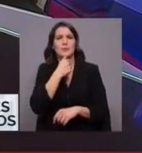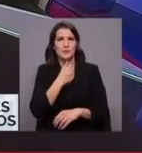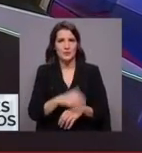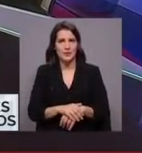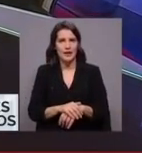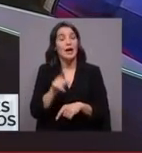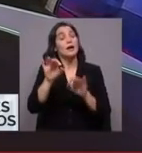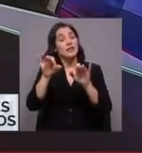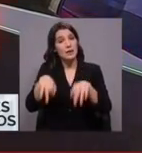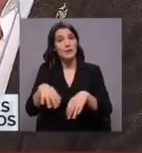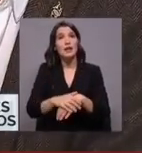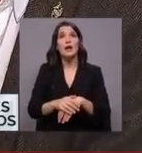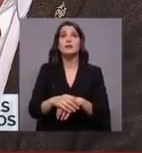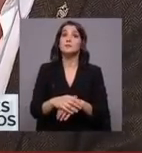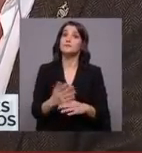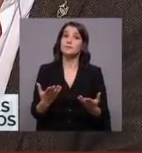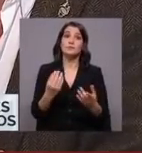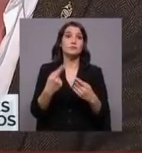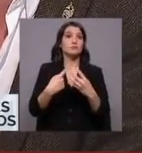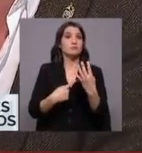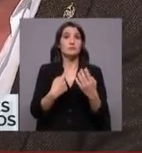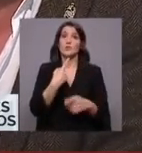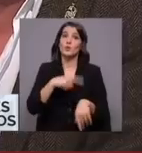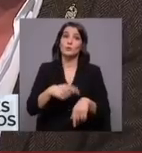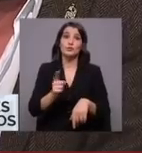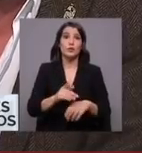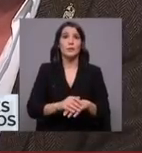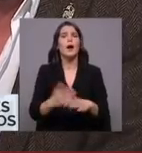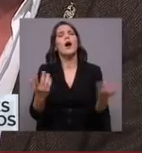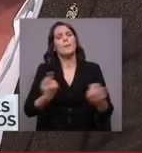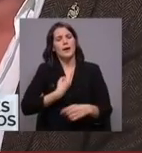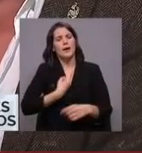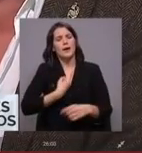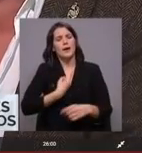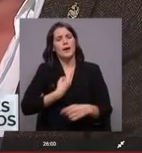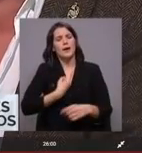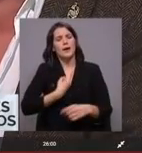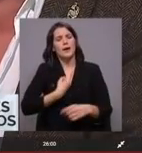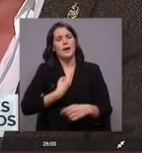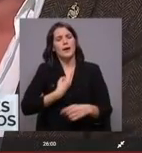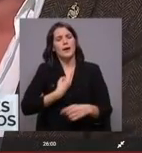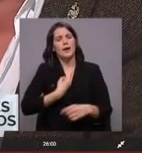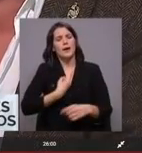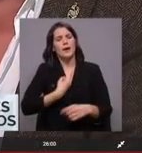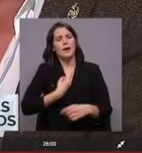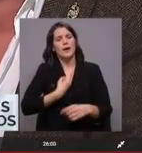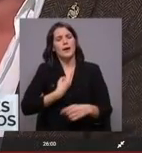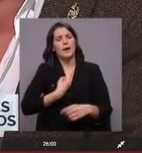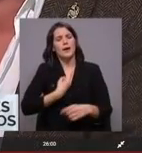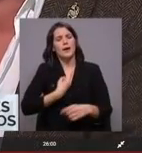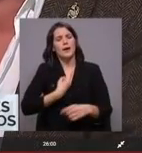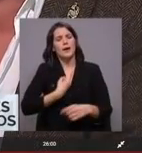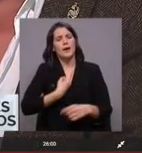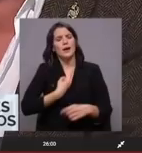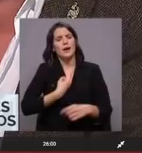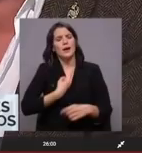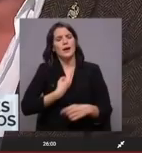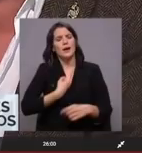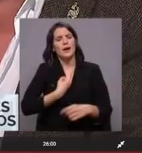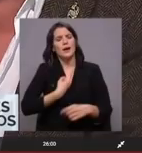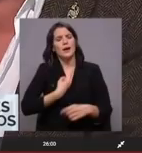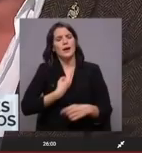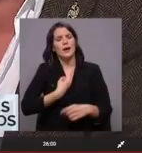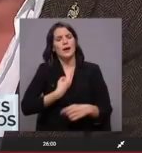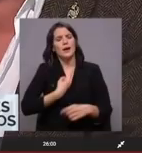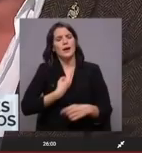é também agrada a resposta é tão então é muito encontrei depois não atenção principalmente também eram acredito que não ele é a favor de não querem lá calma